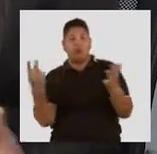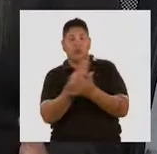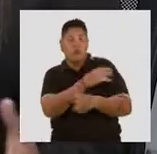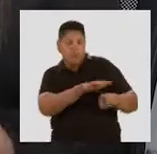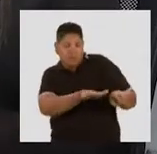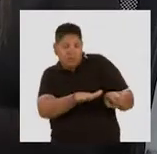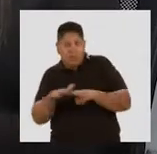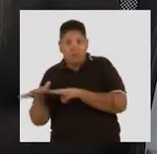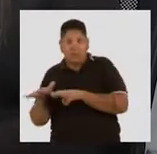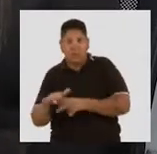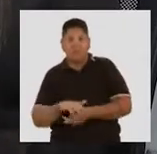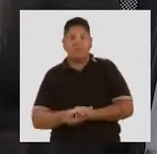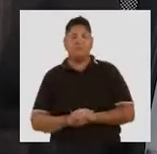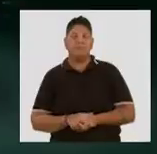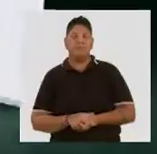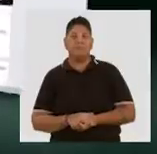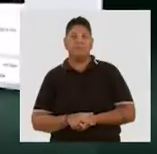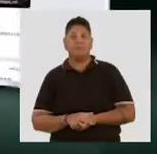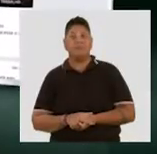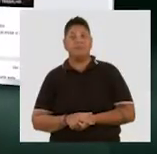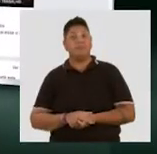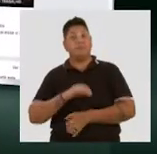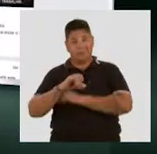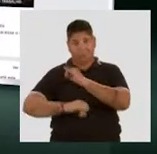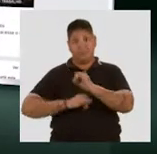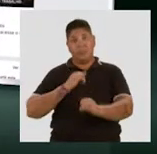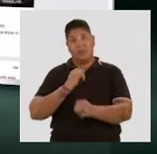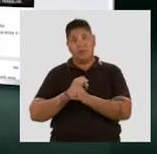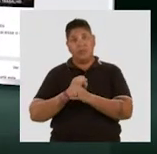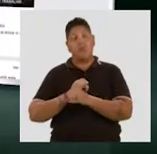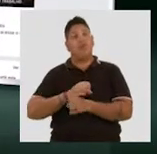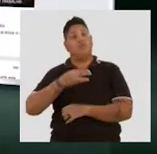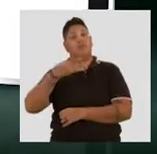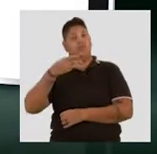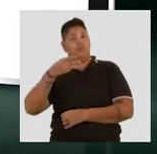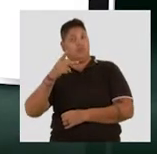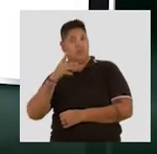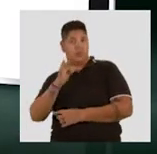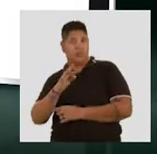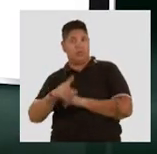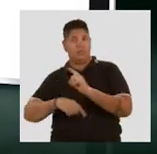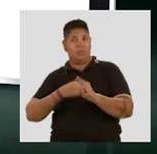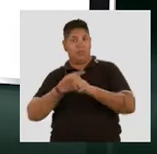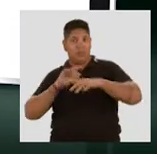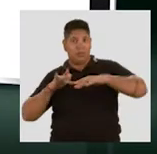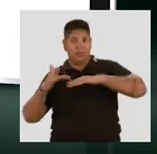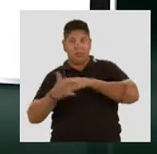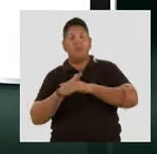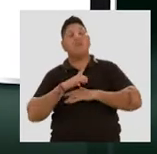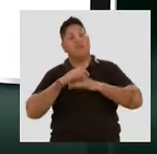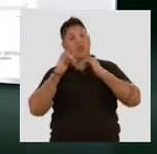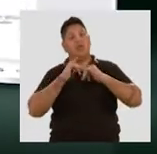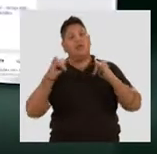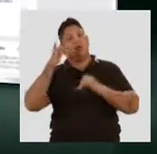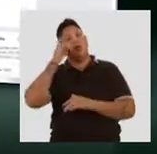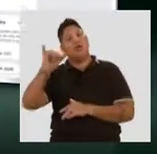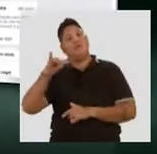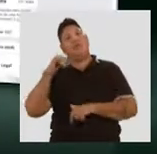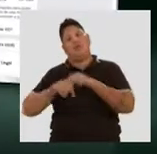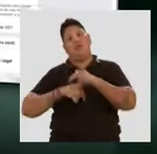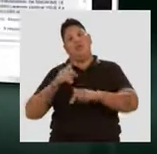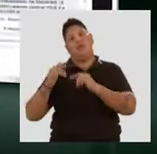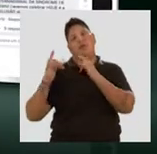importantes que ocorreram durante a semana. No portal do MPT e nas redes sociais há também campanhas de combate ao trabalho